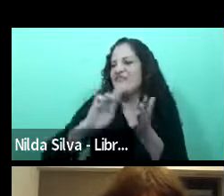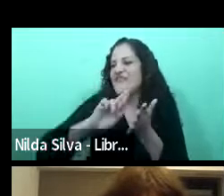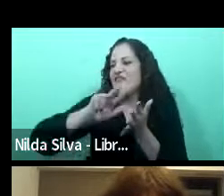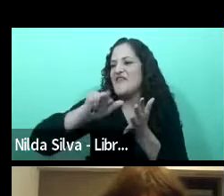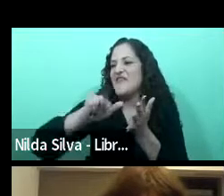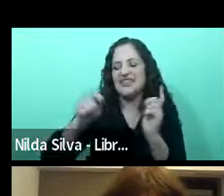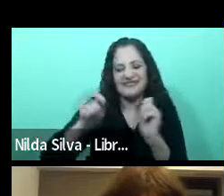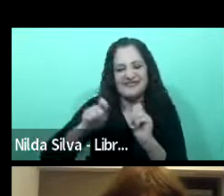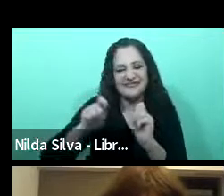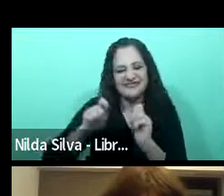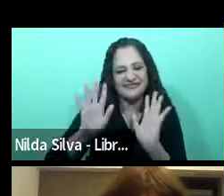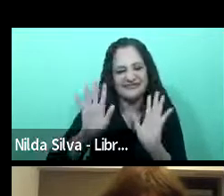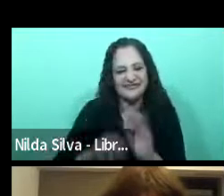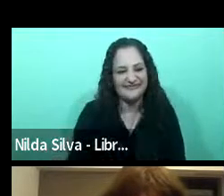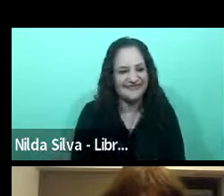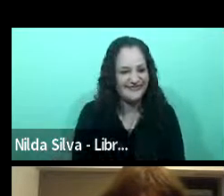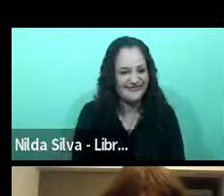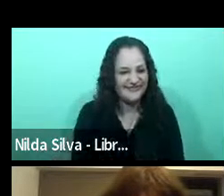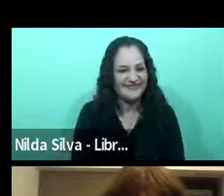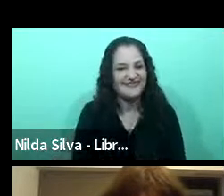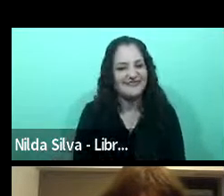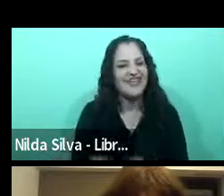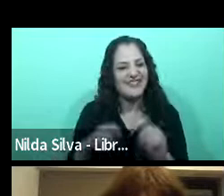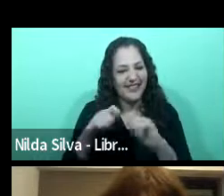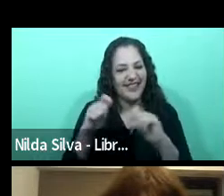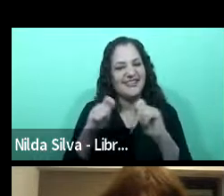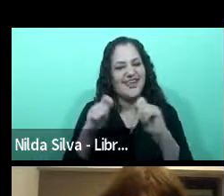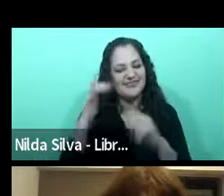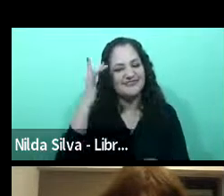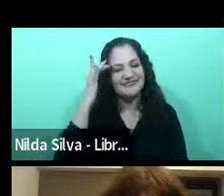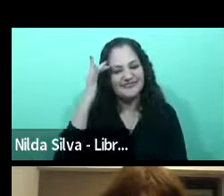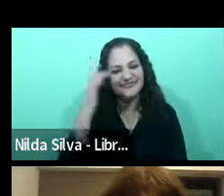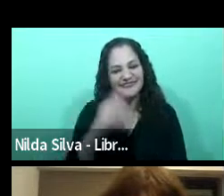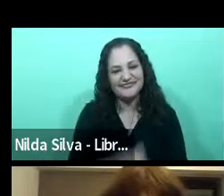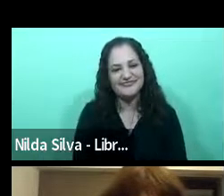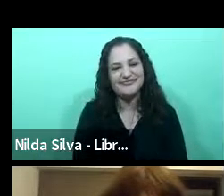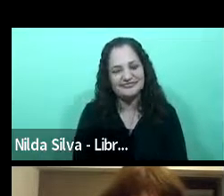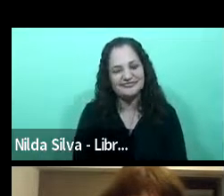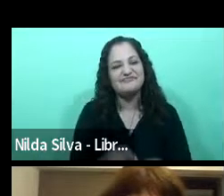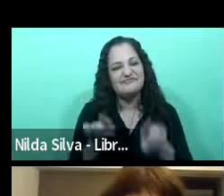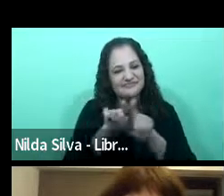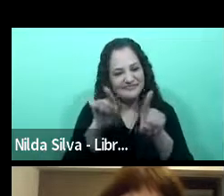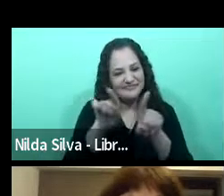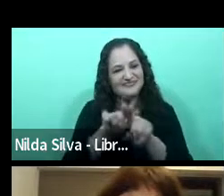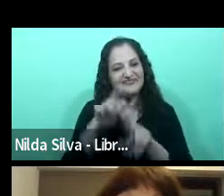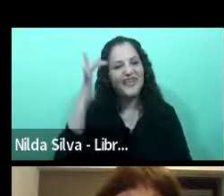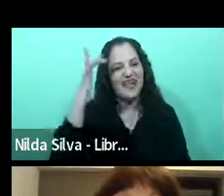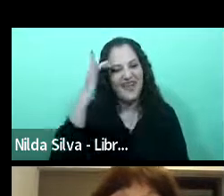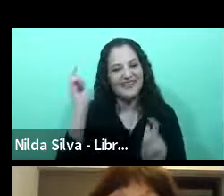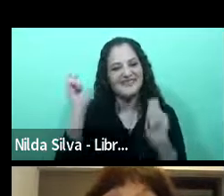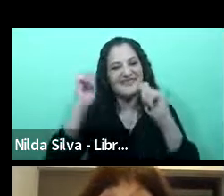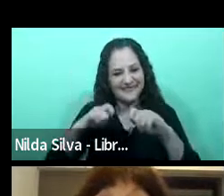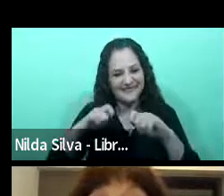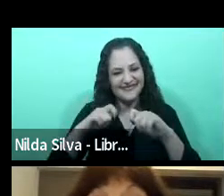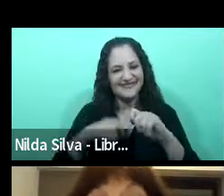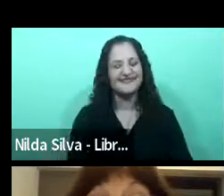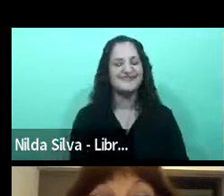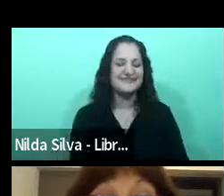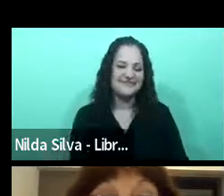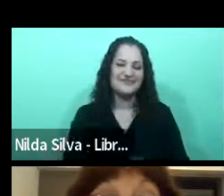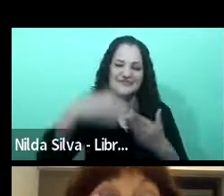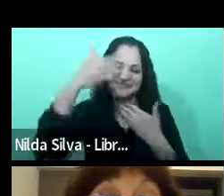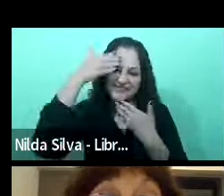coisas, assim. Acho que dá, assim. Também acho muito possível.